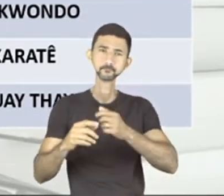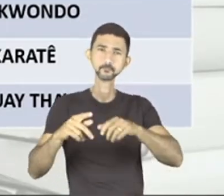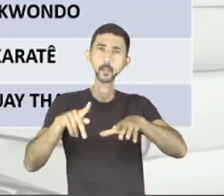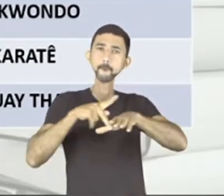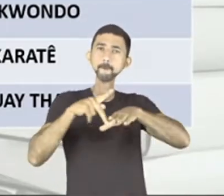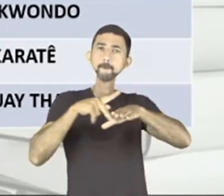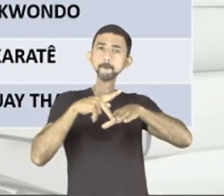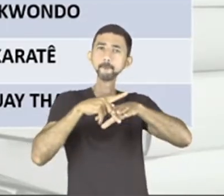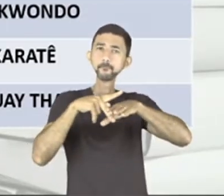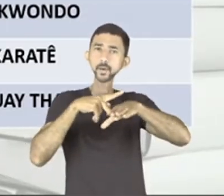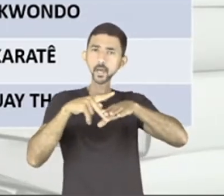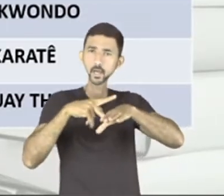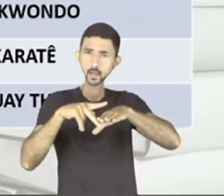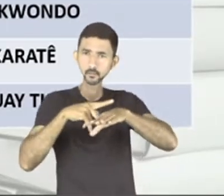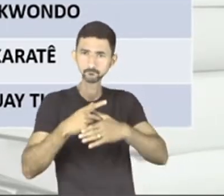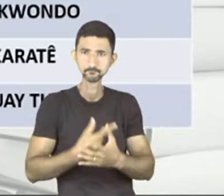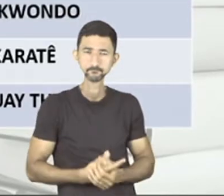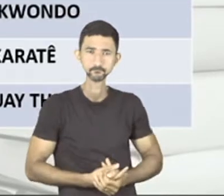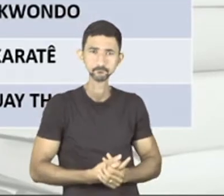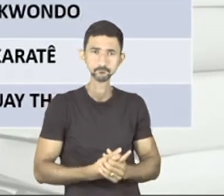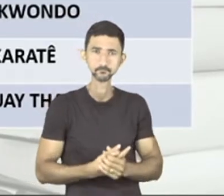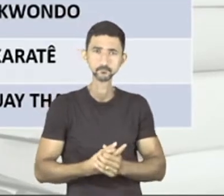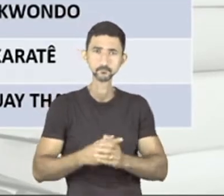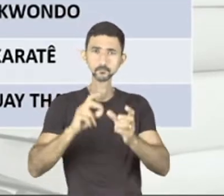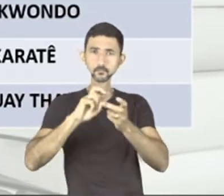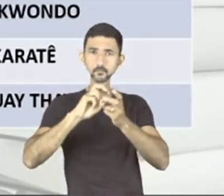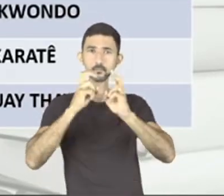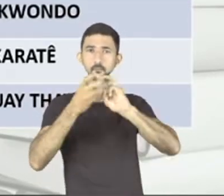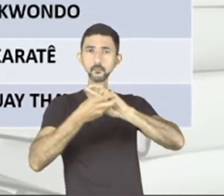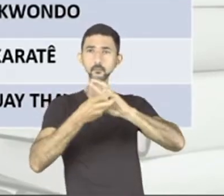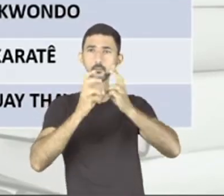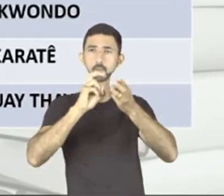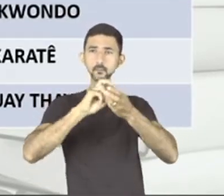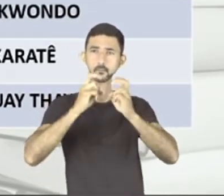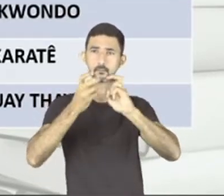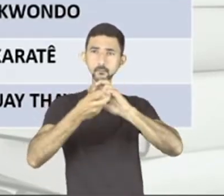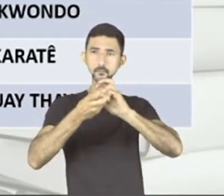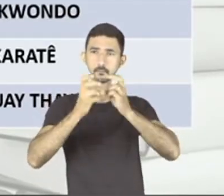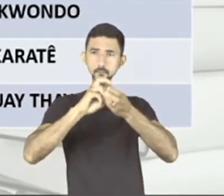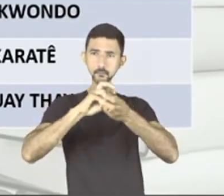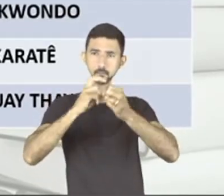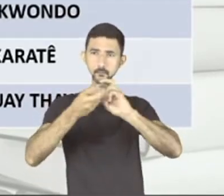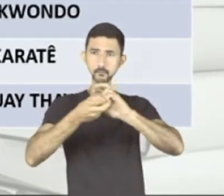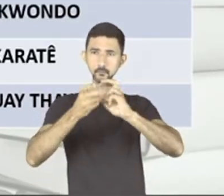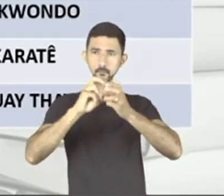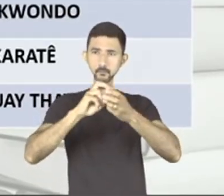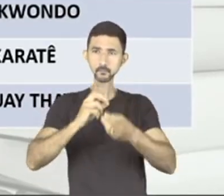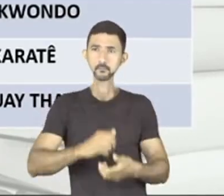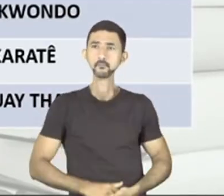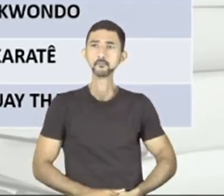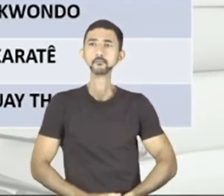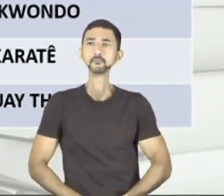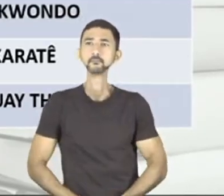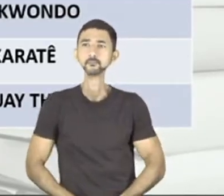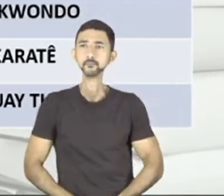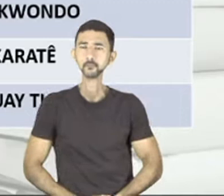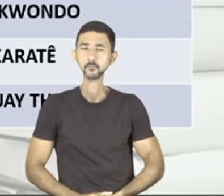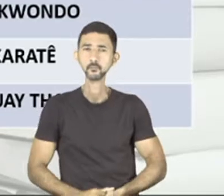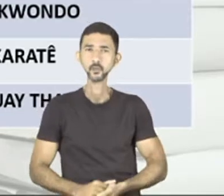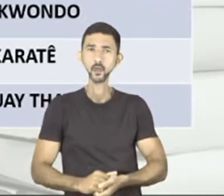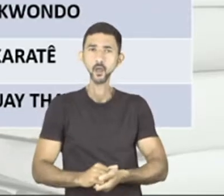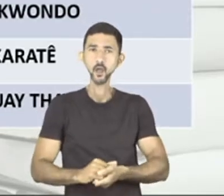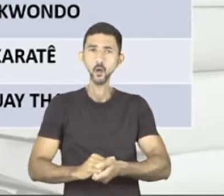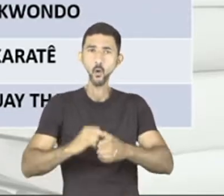Lutas que utilizam golpes apenas com os pés. Temos aí a capoeira como exemplo. E lutas que utilizam